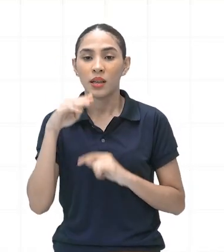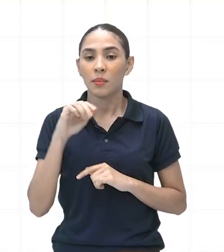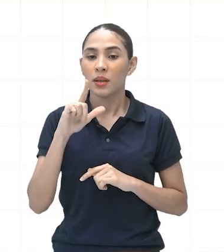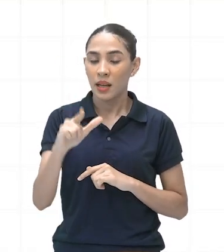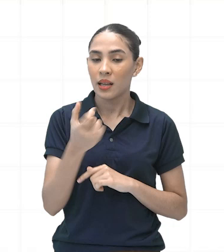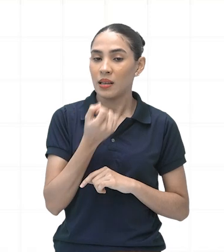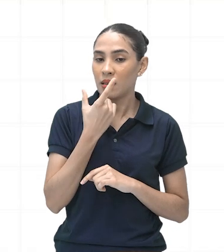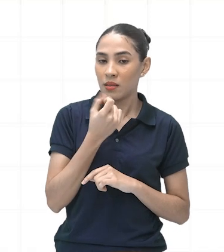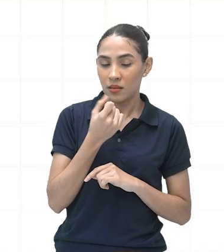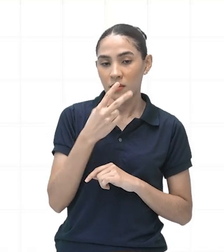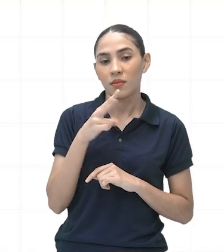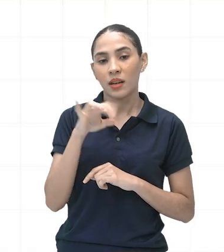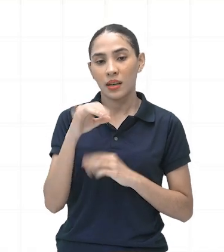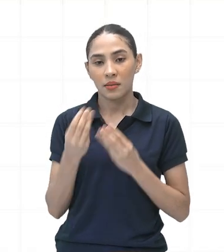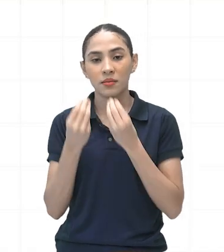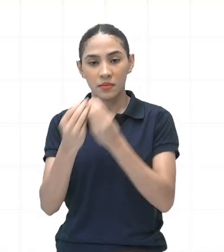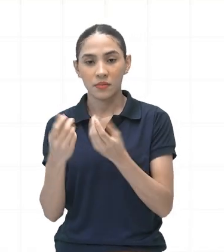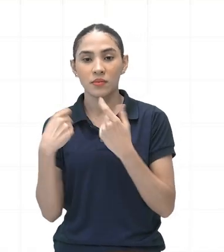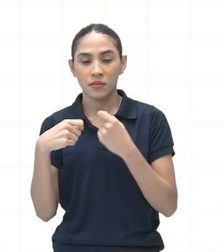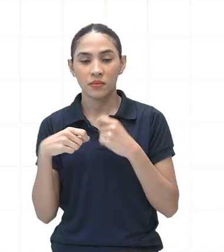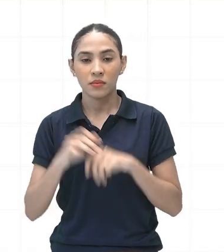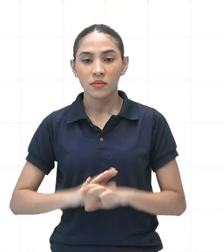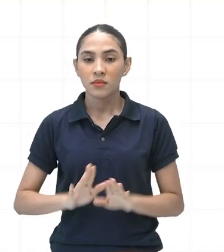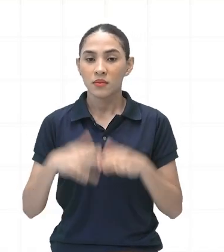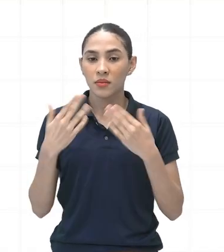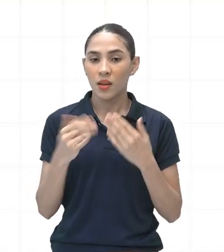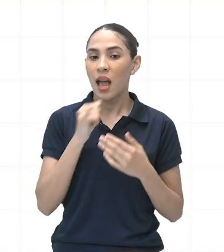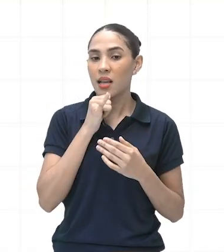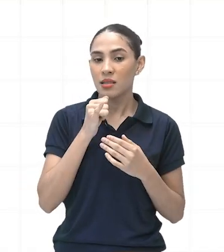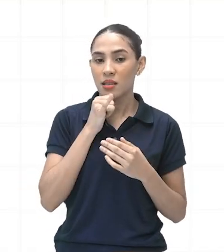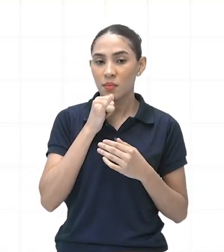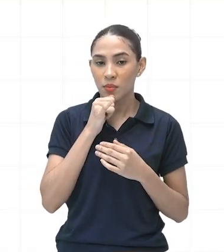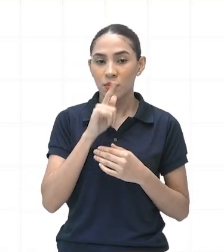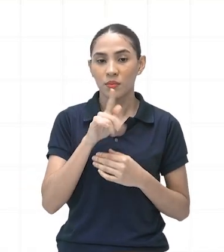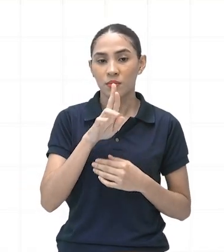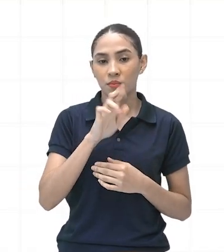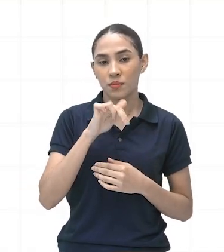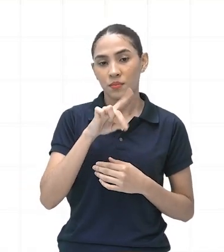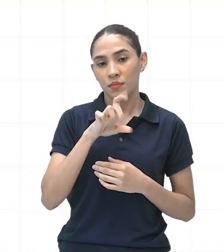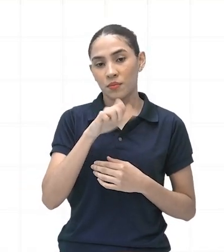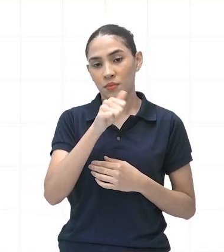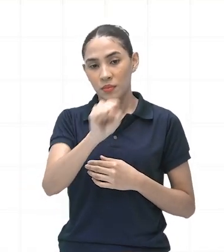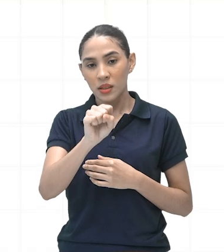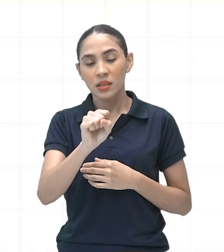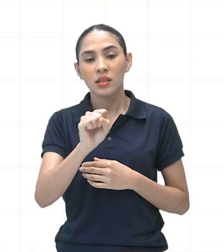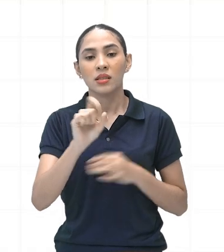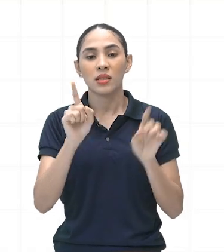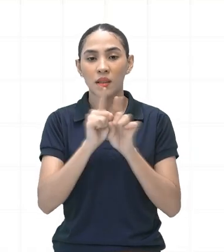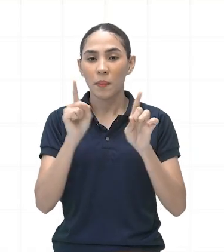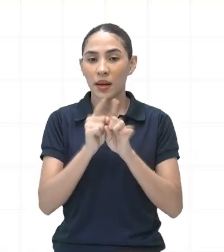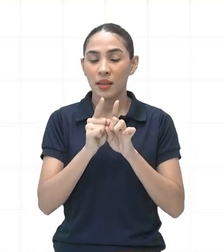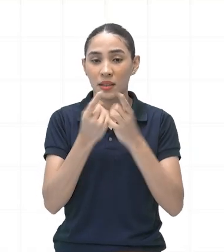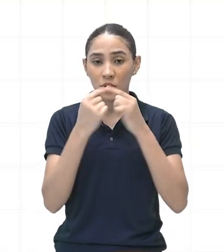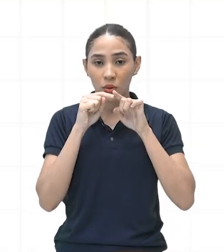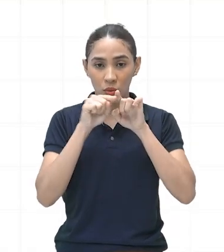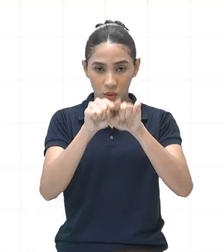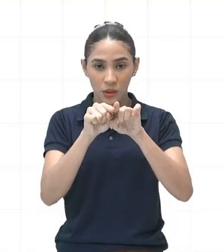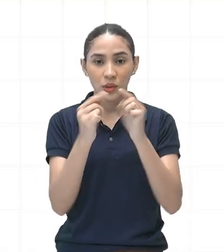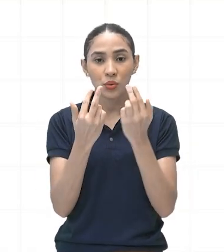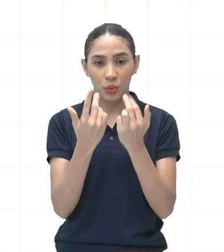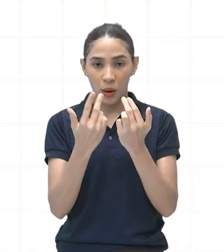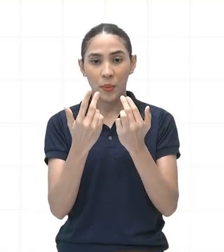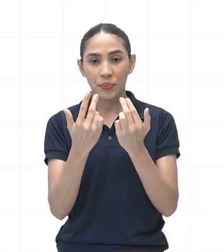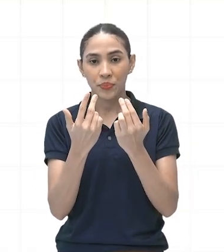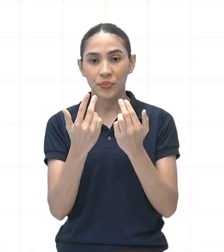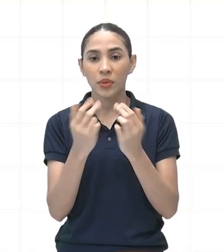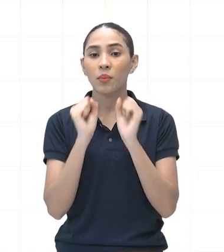de antibiótico ele vai precisar tomar. Então, quando as duas grandezas elas forem na mesma direção,